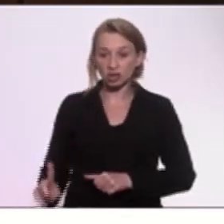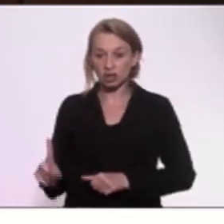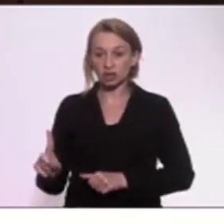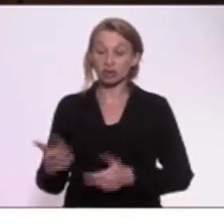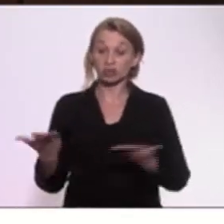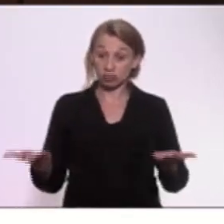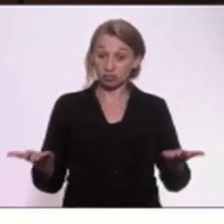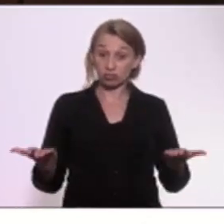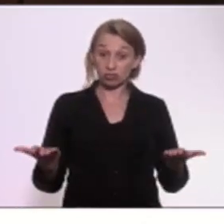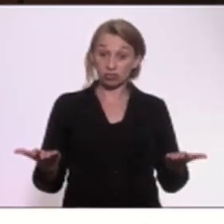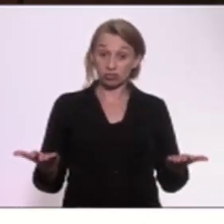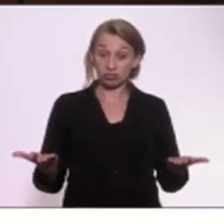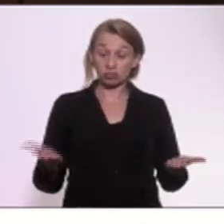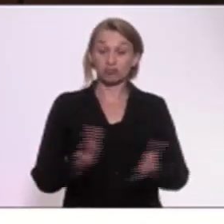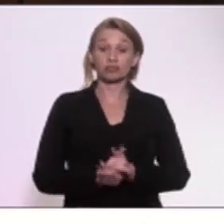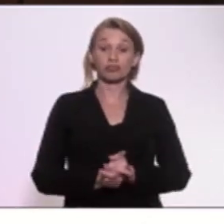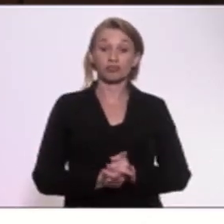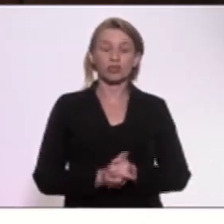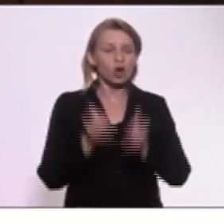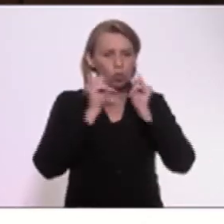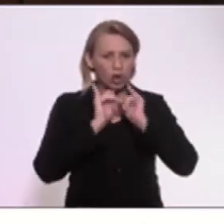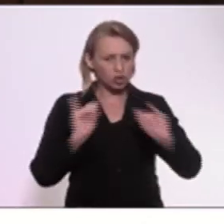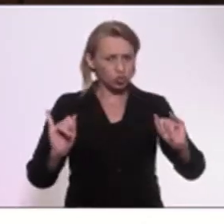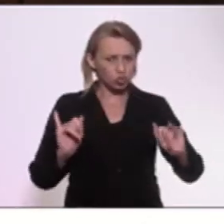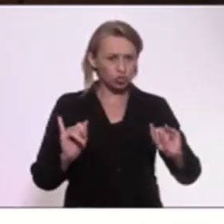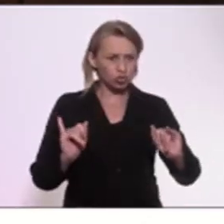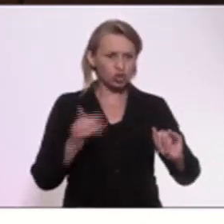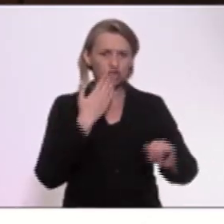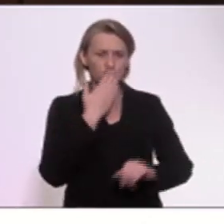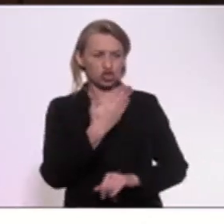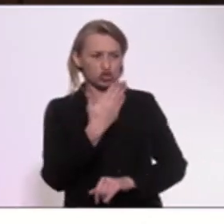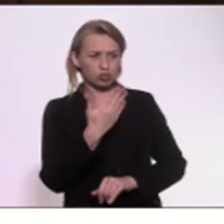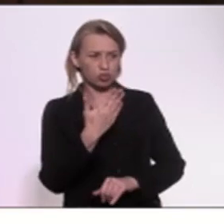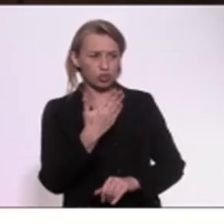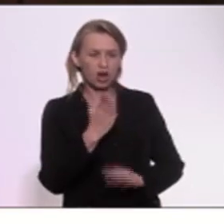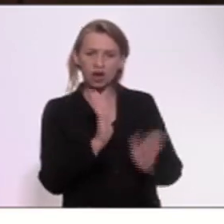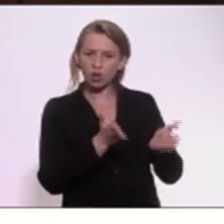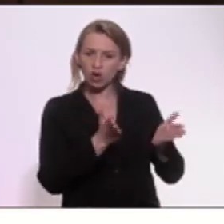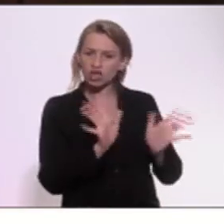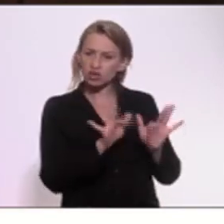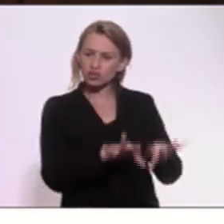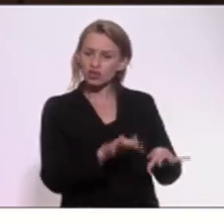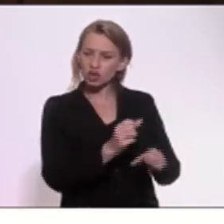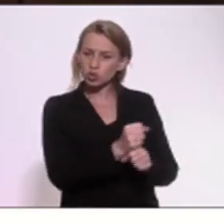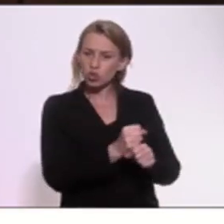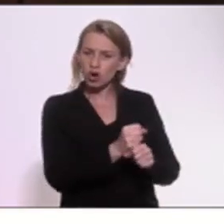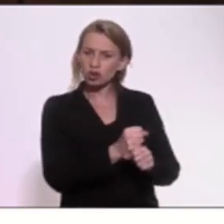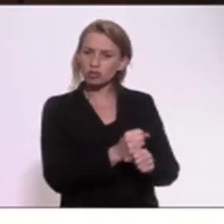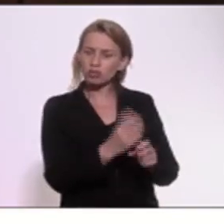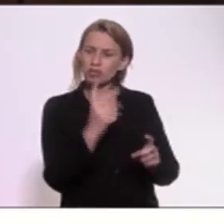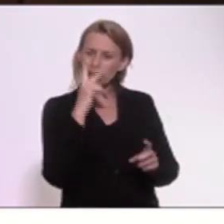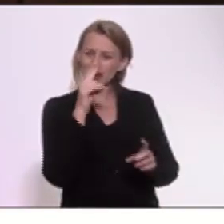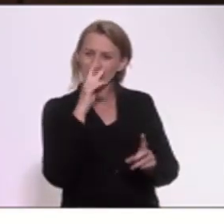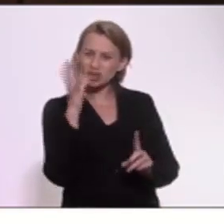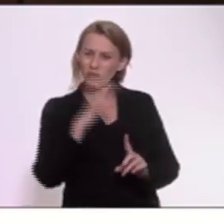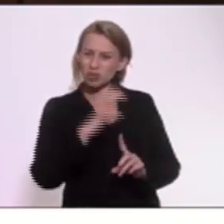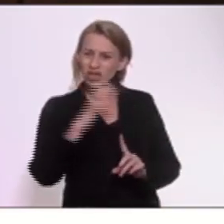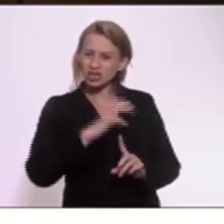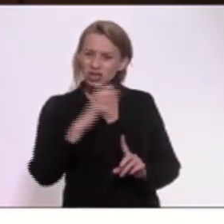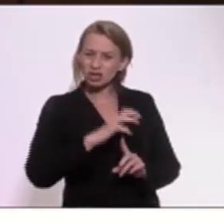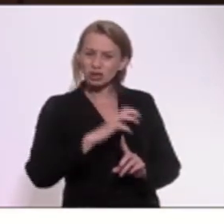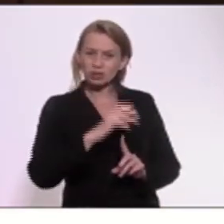é um equívoco. E um anúncio desse tipo, a essa altura do ano letivo, parece ser uma pressão para